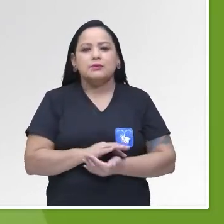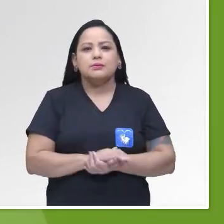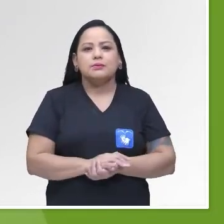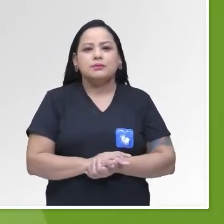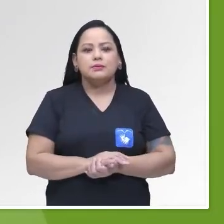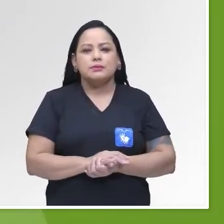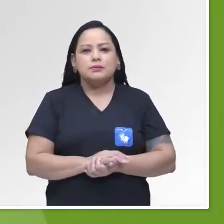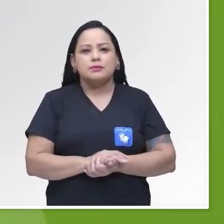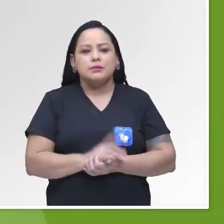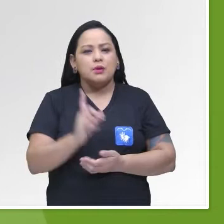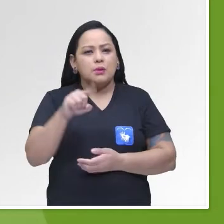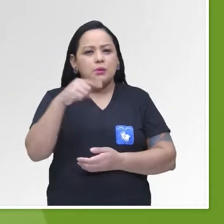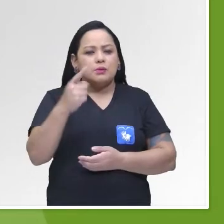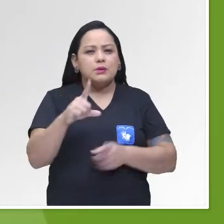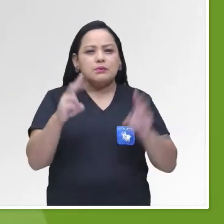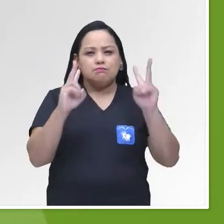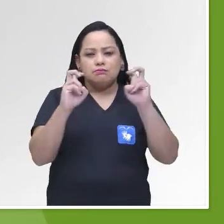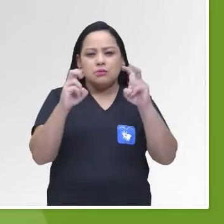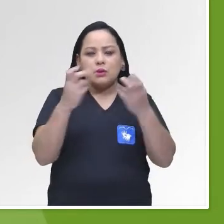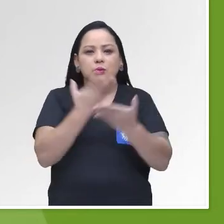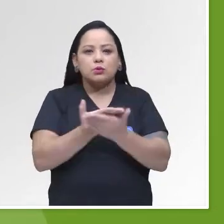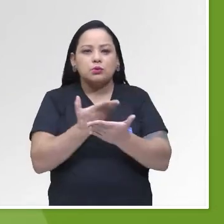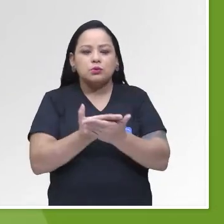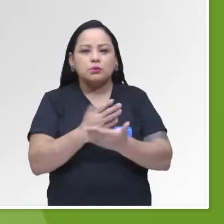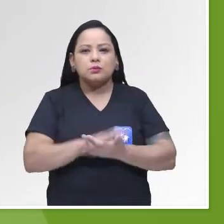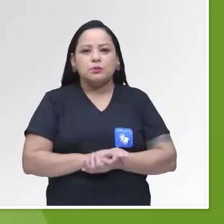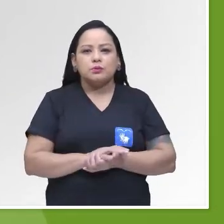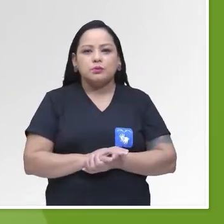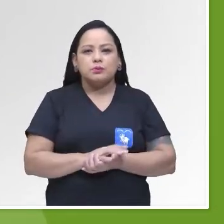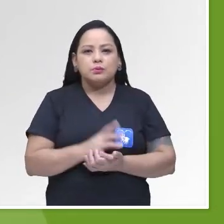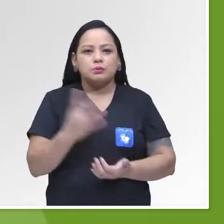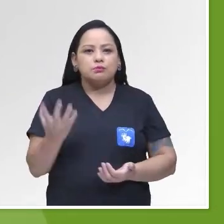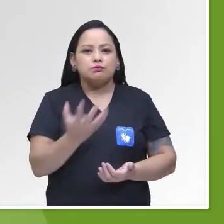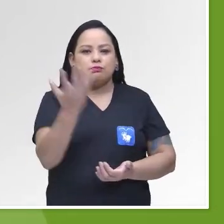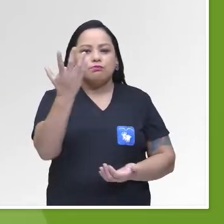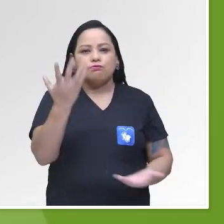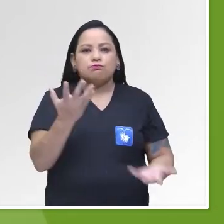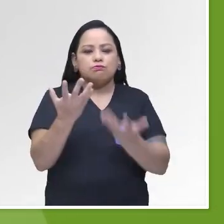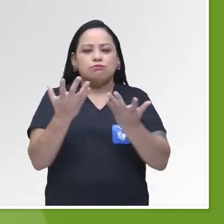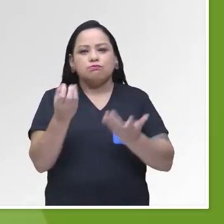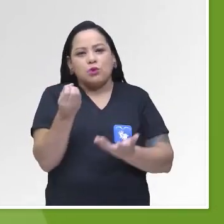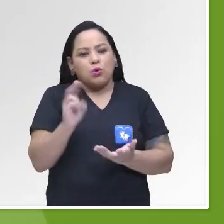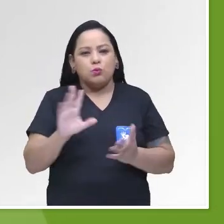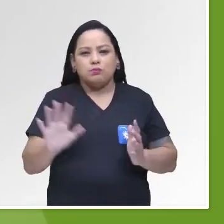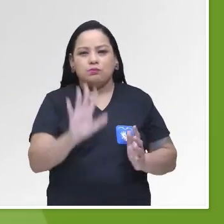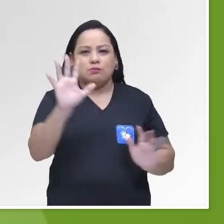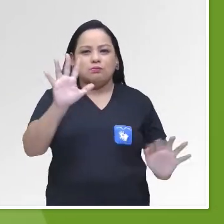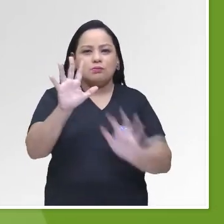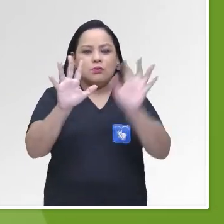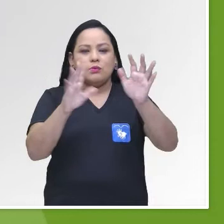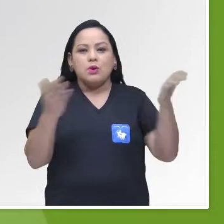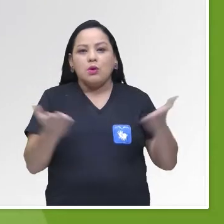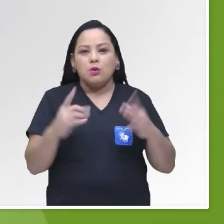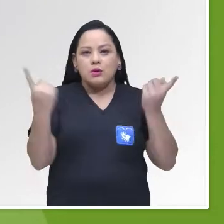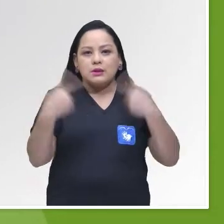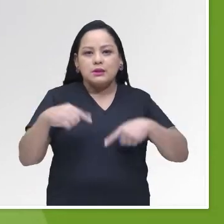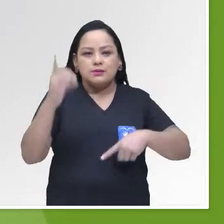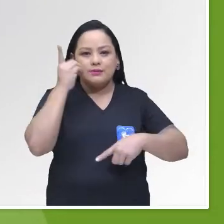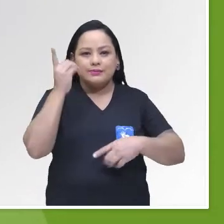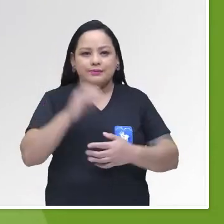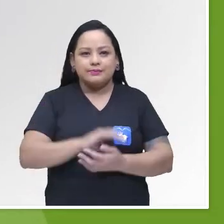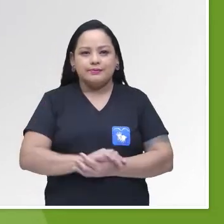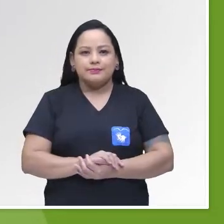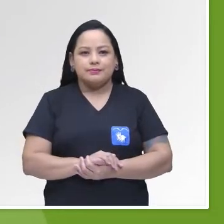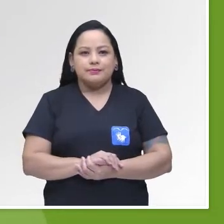síncrona foi a respeito dos estudos dos gases, tá bom? Então agora a gente vai para o nosso desafio do